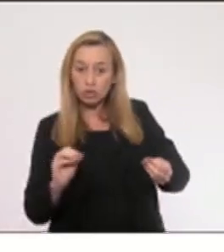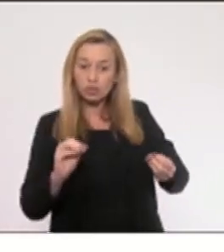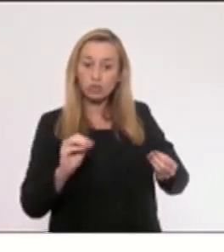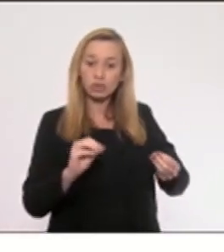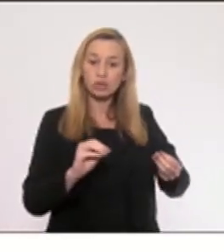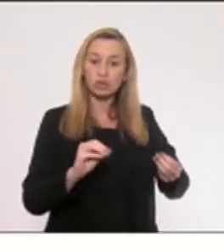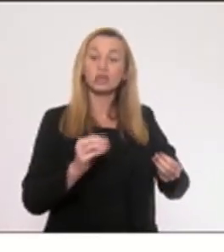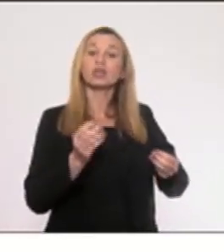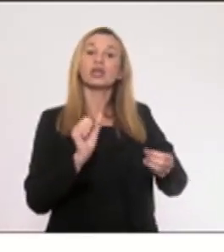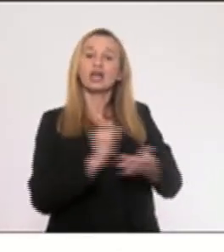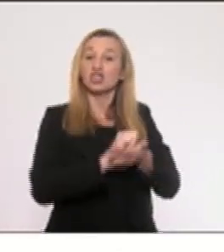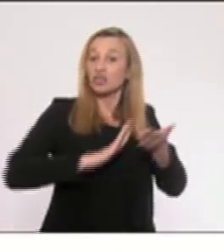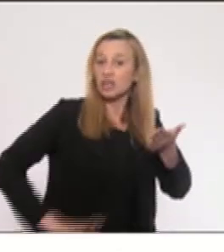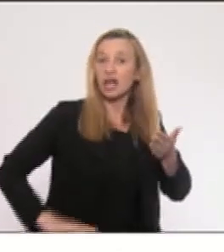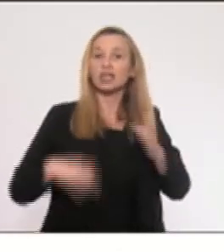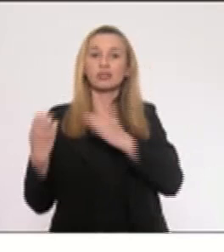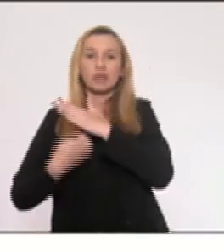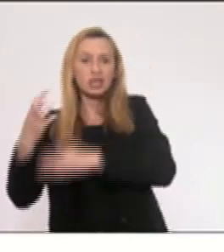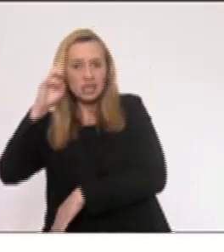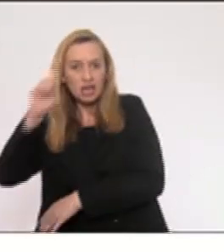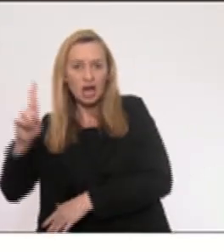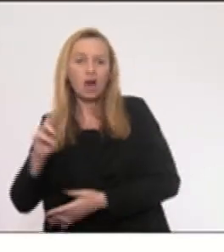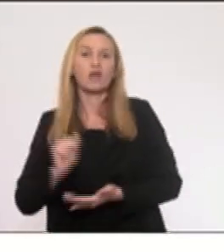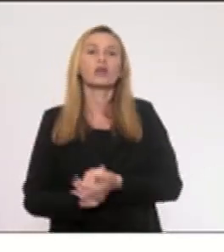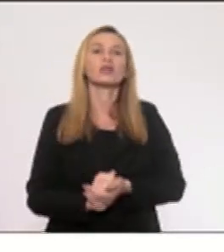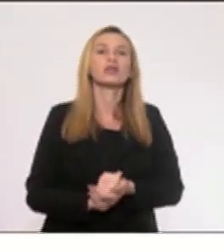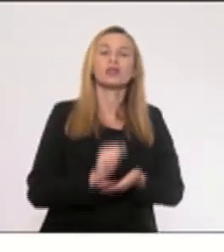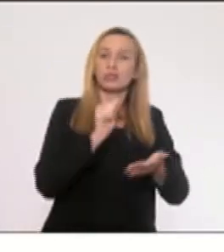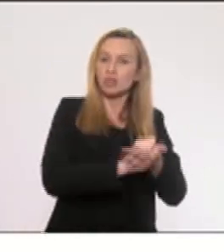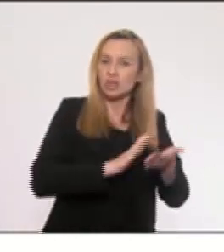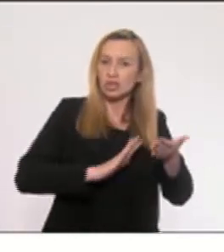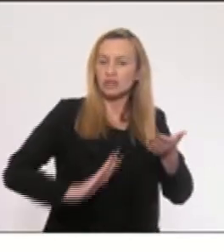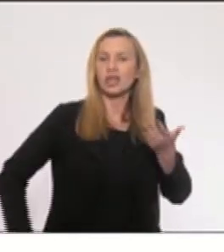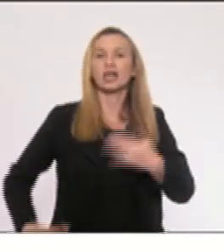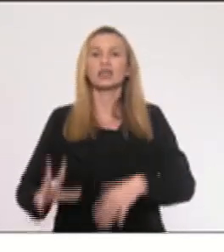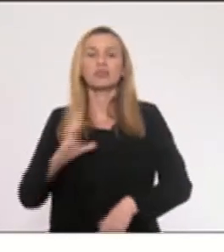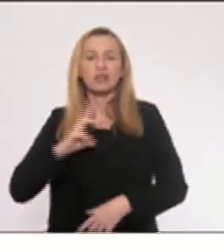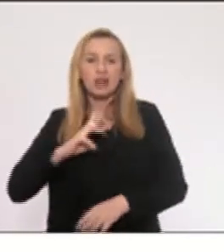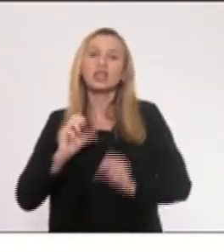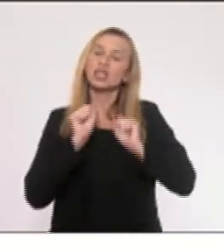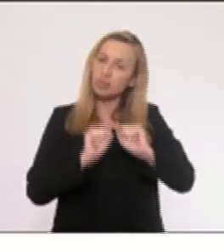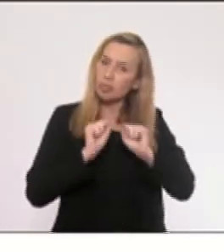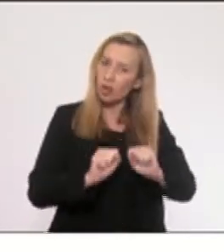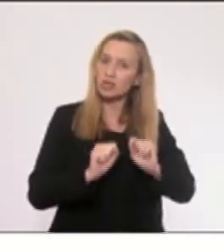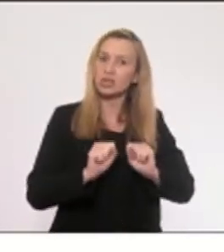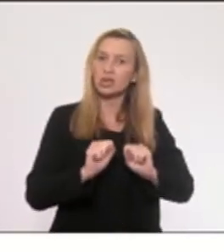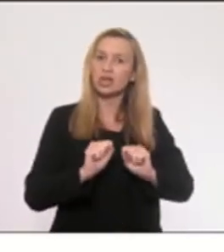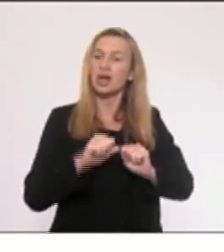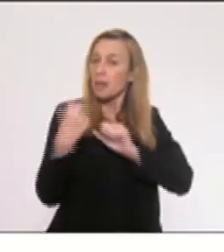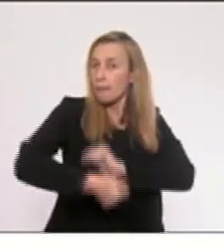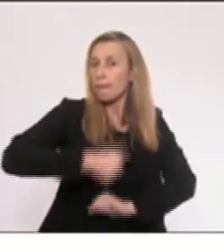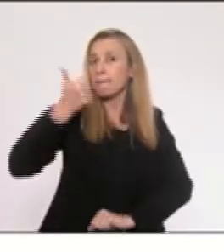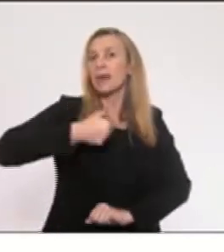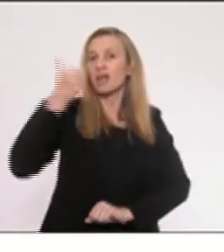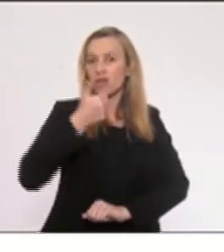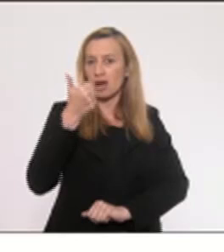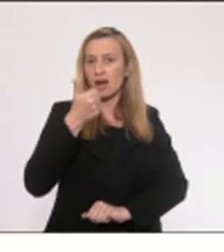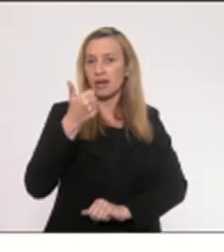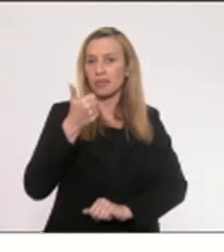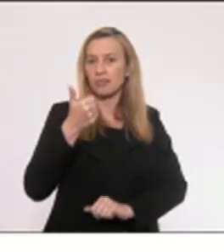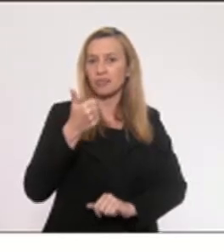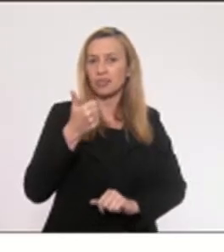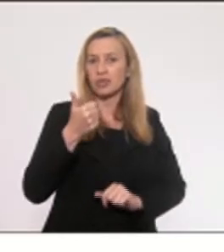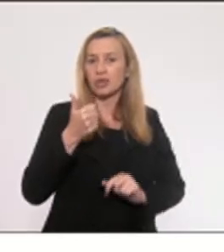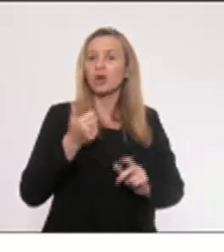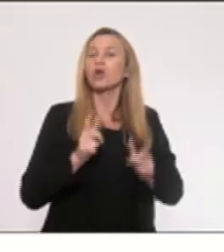da atividade empresarial, da atividade privada e que possa, em contrapartida, melhorar as